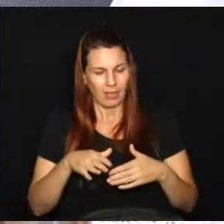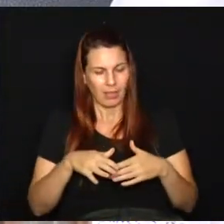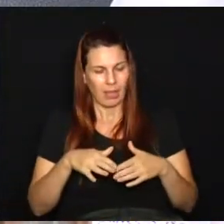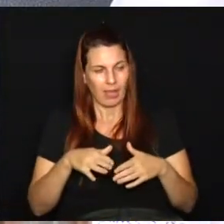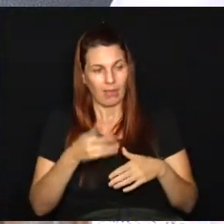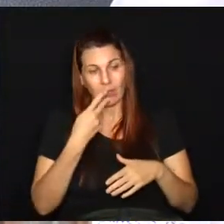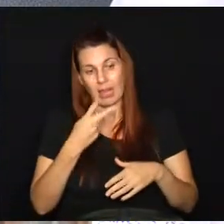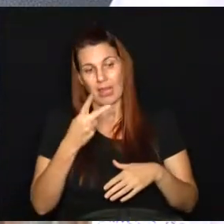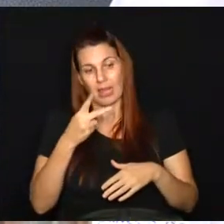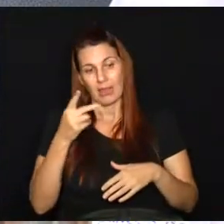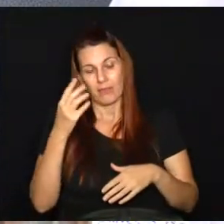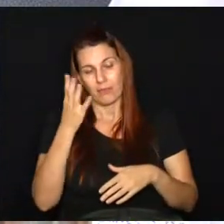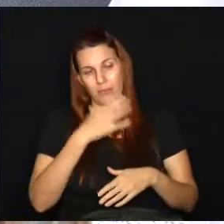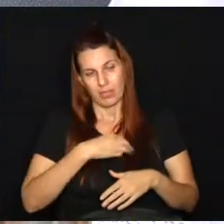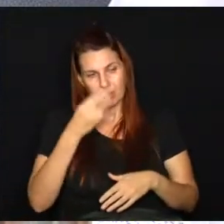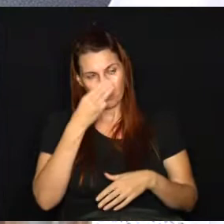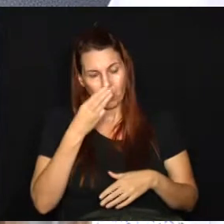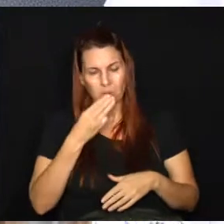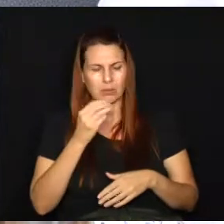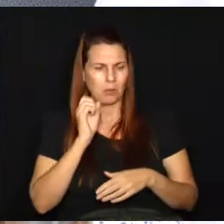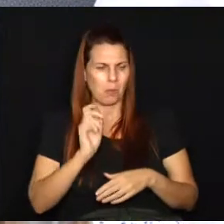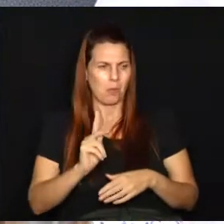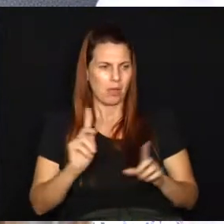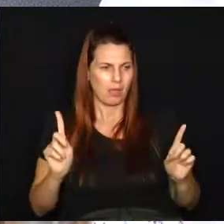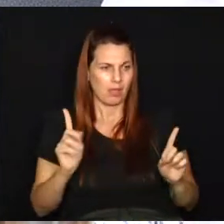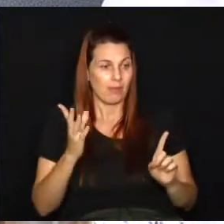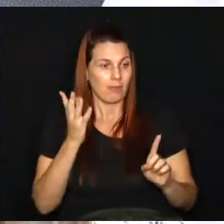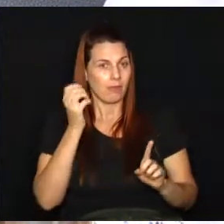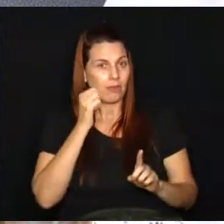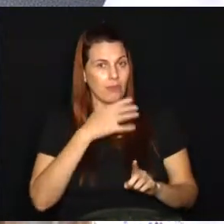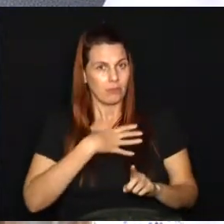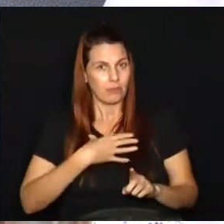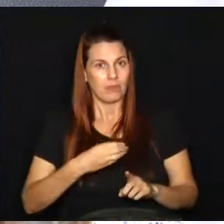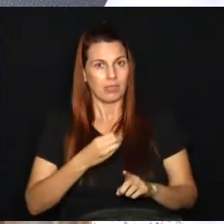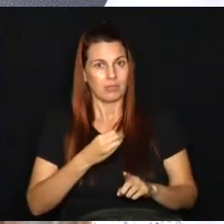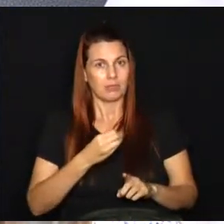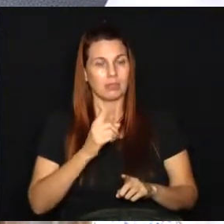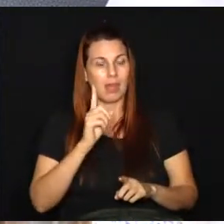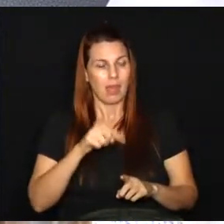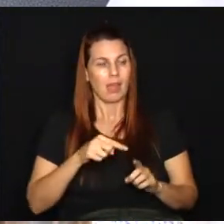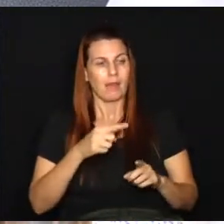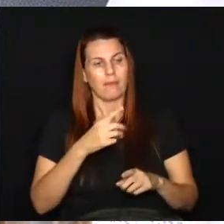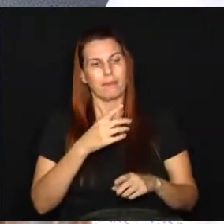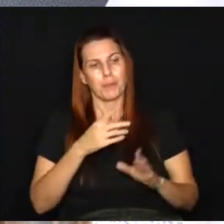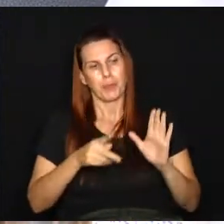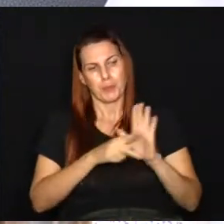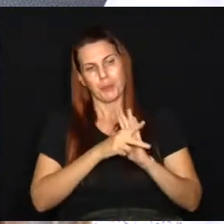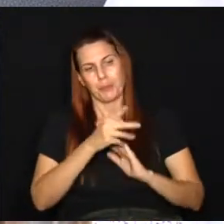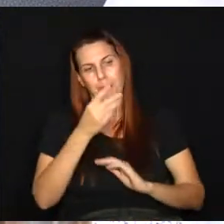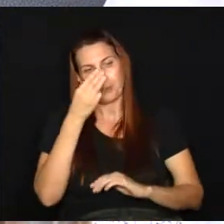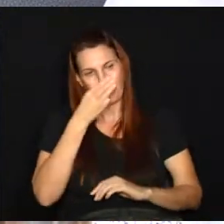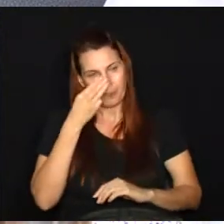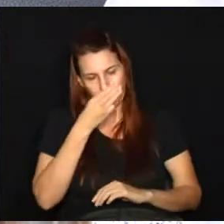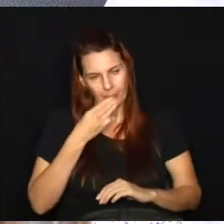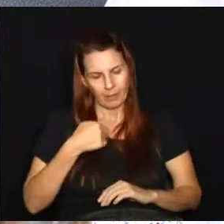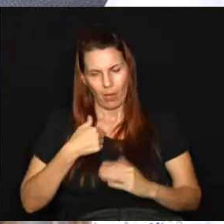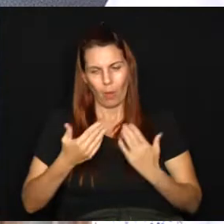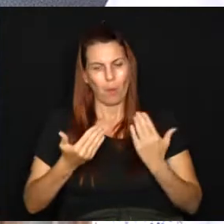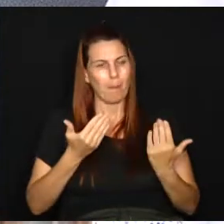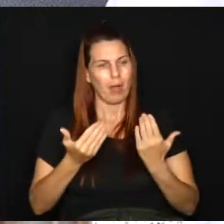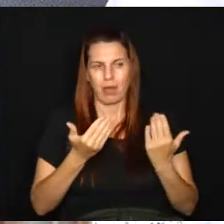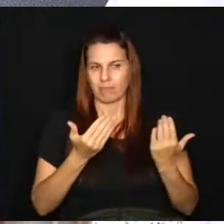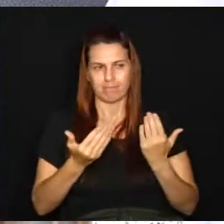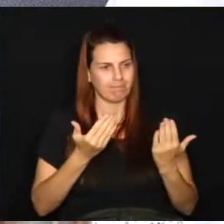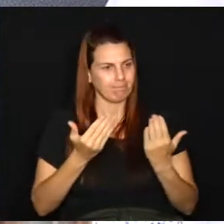filhas são filhas da puta. Os meus filhos são filhos da puta. E não merece que seja comparado com um tipo